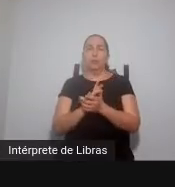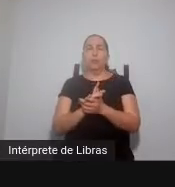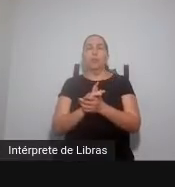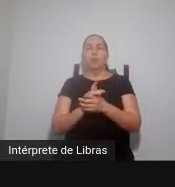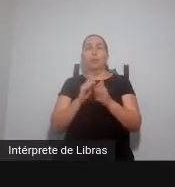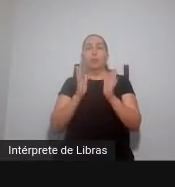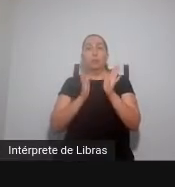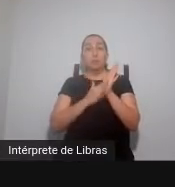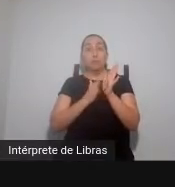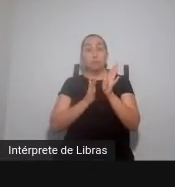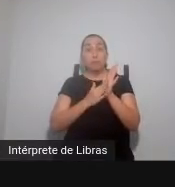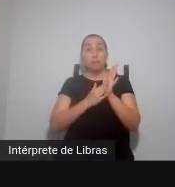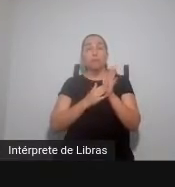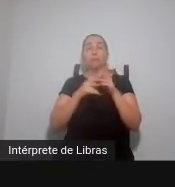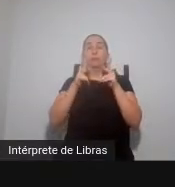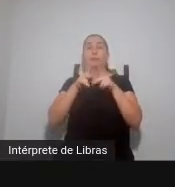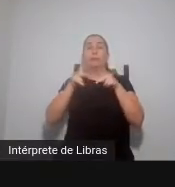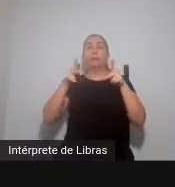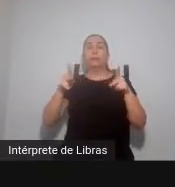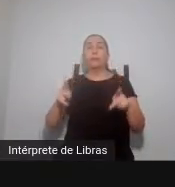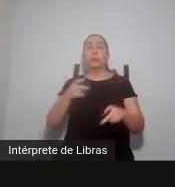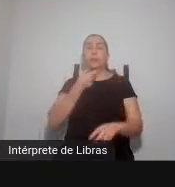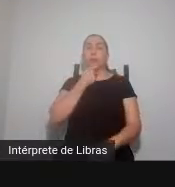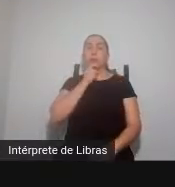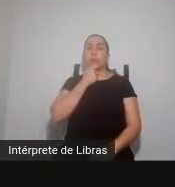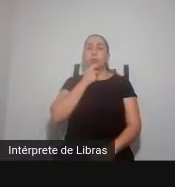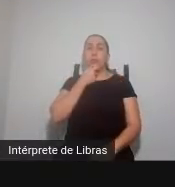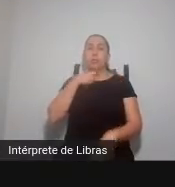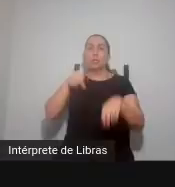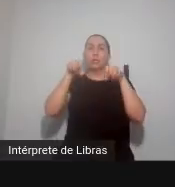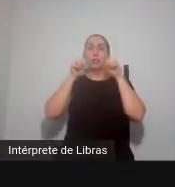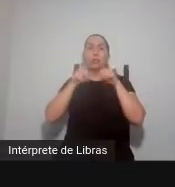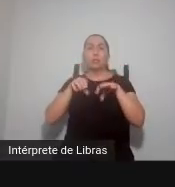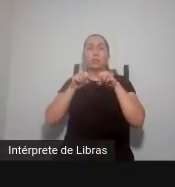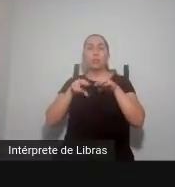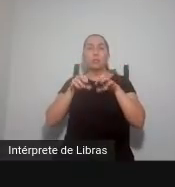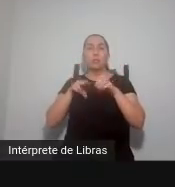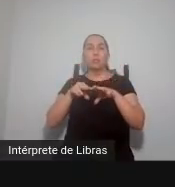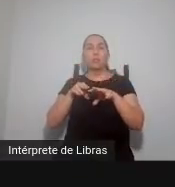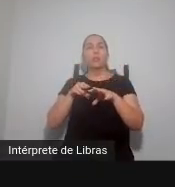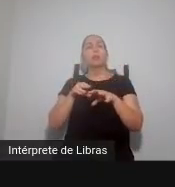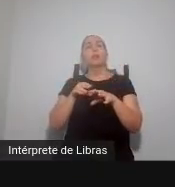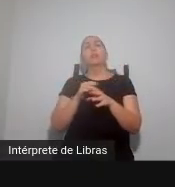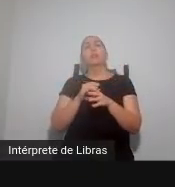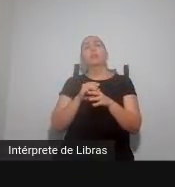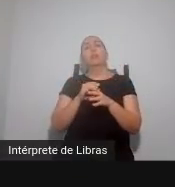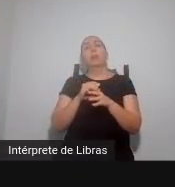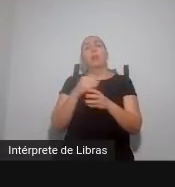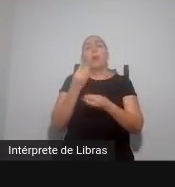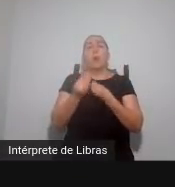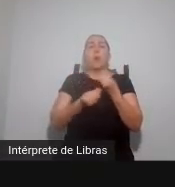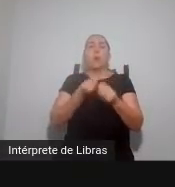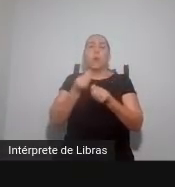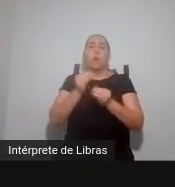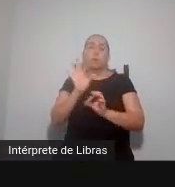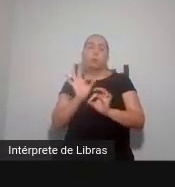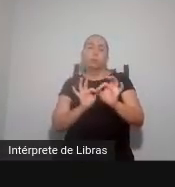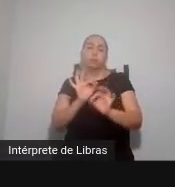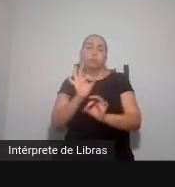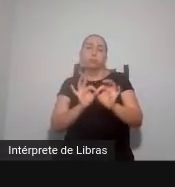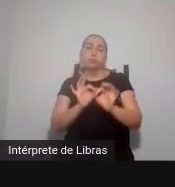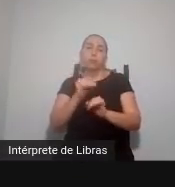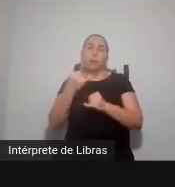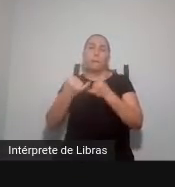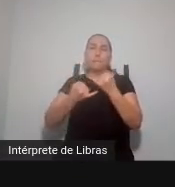a professora de inglês ensinando a fazer um brinquedo com as orientações